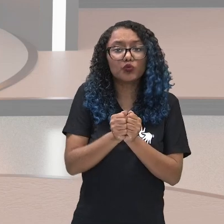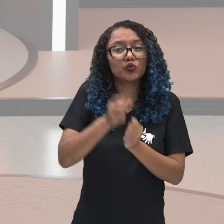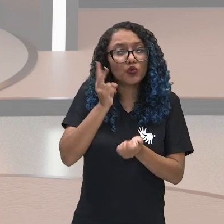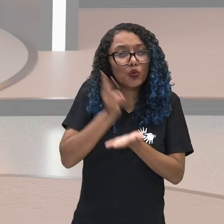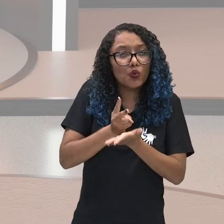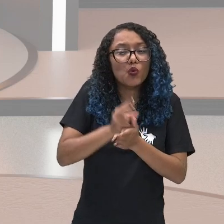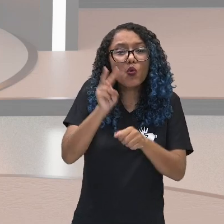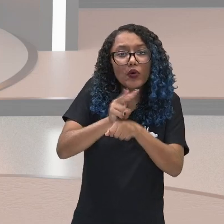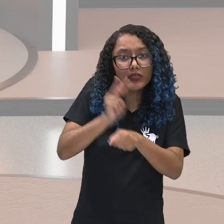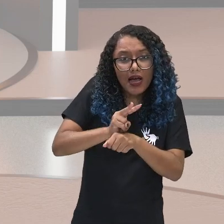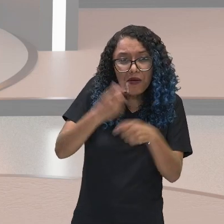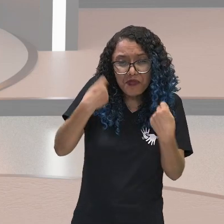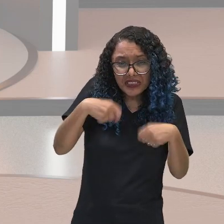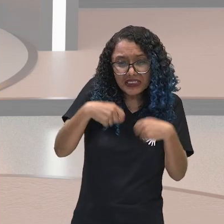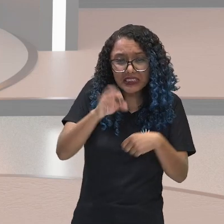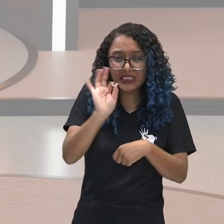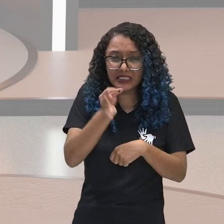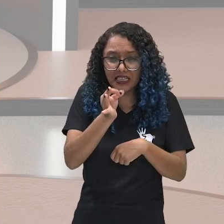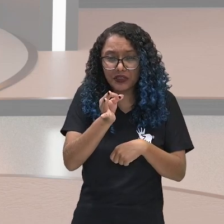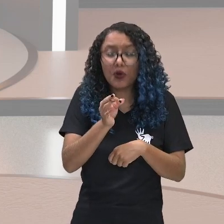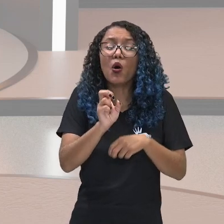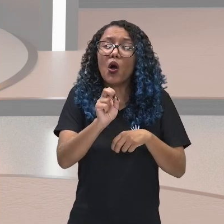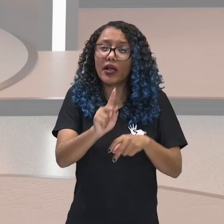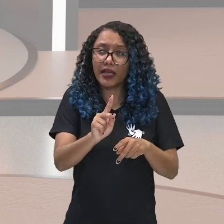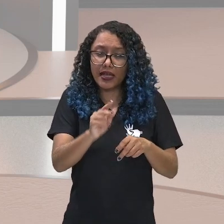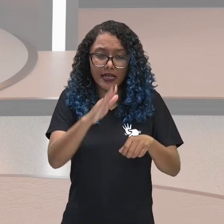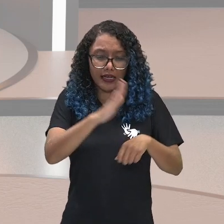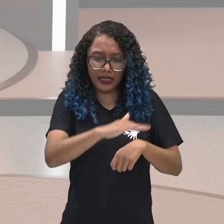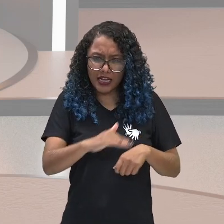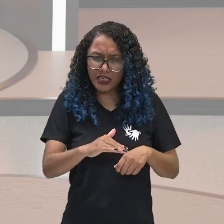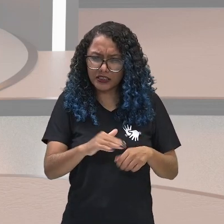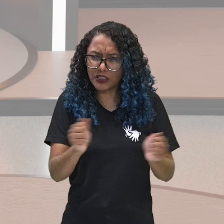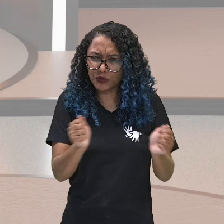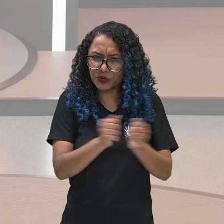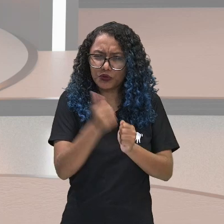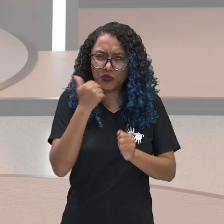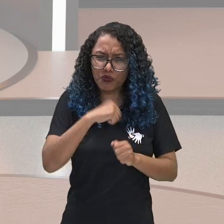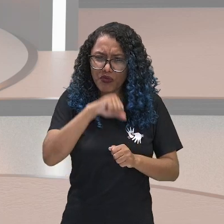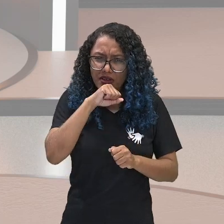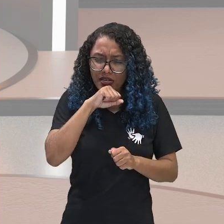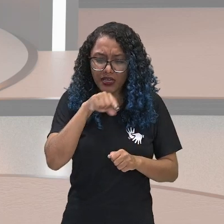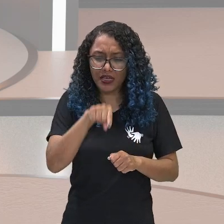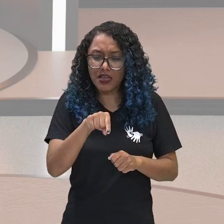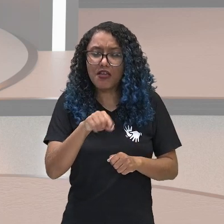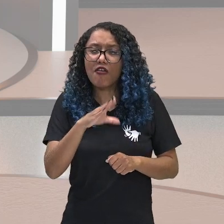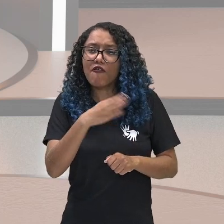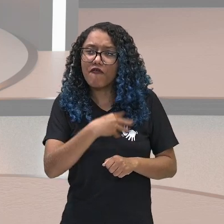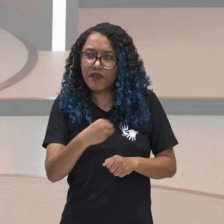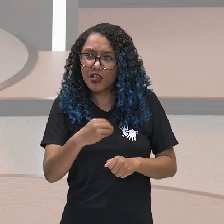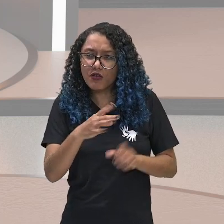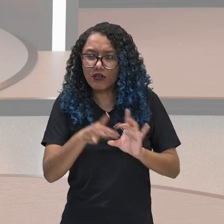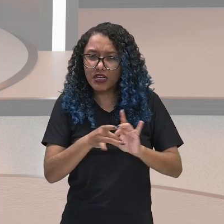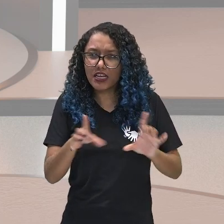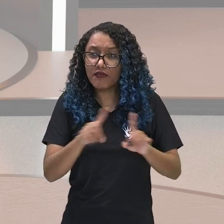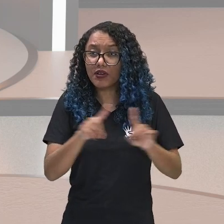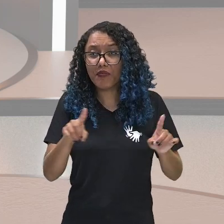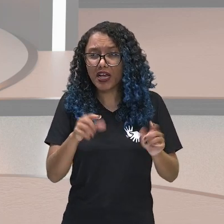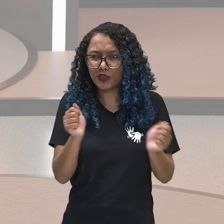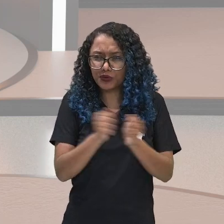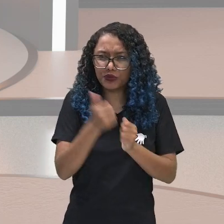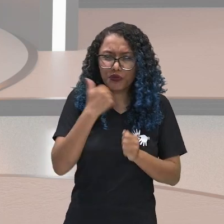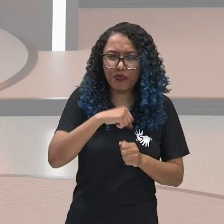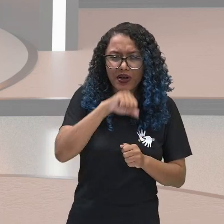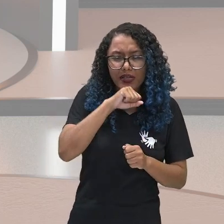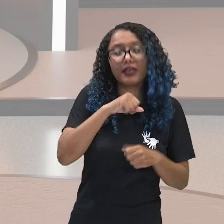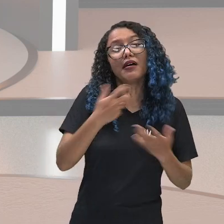fazer? Ah, a criança vai ficar, então, perto da mãe, mesmo sendo livre, vai utilizar, então, dessa mão de obra, porque a criança ela